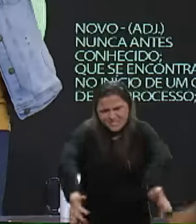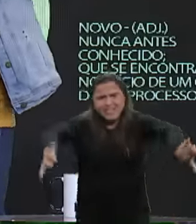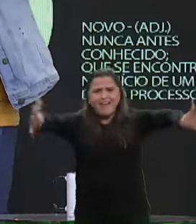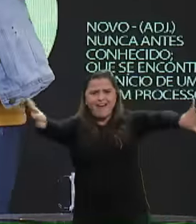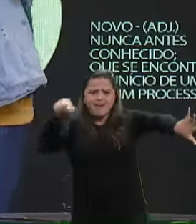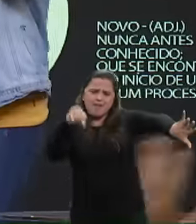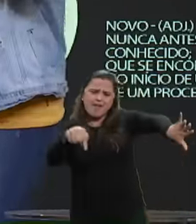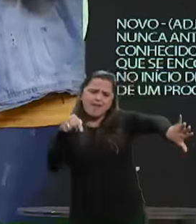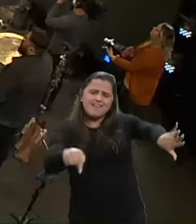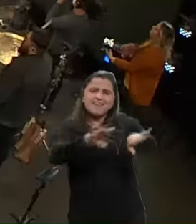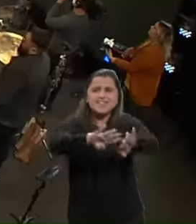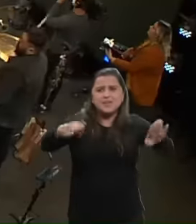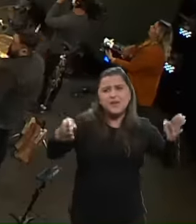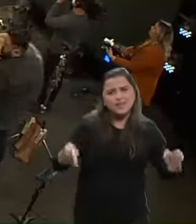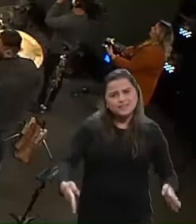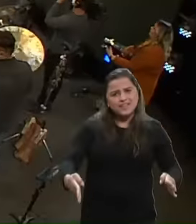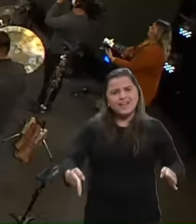abre.